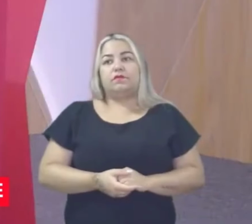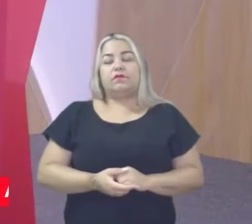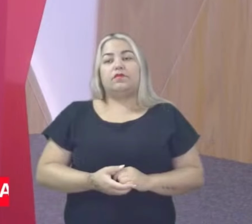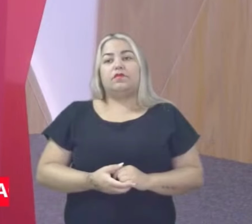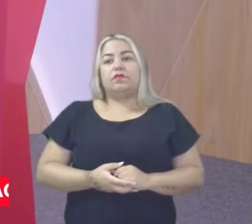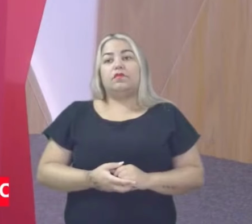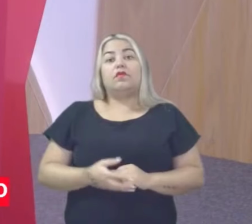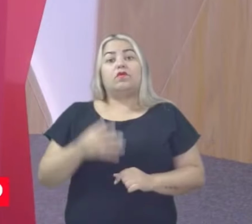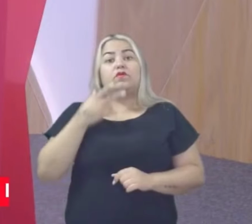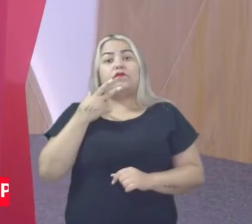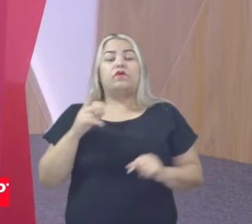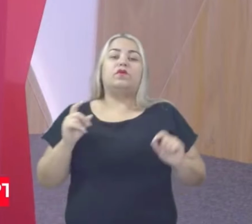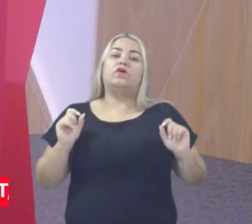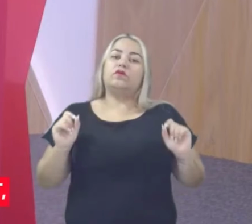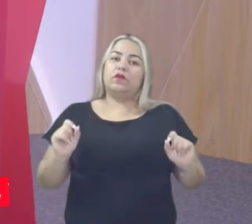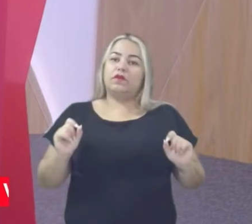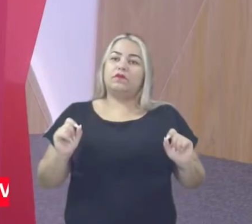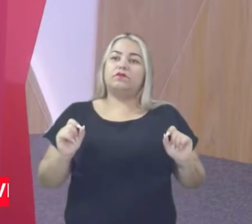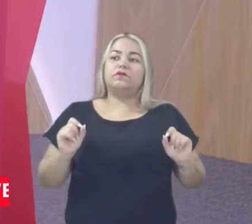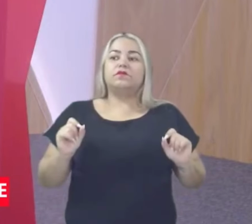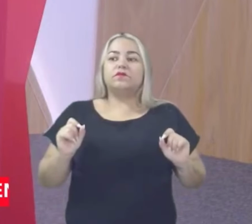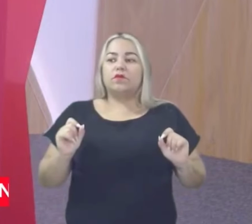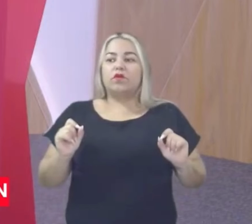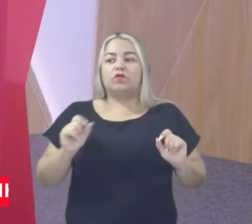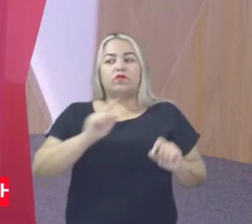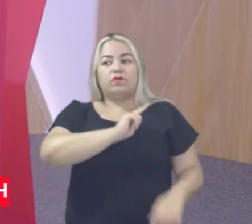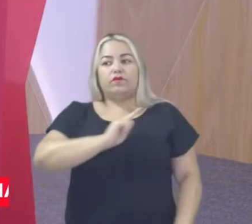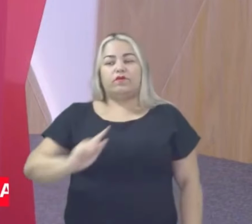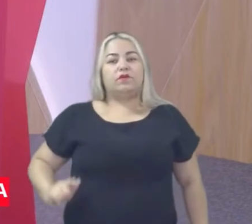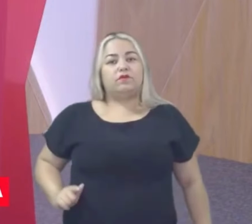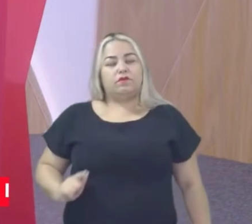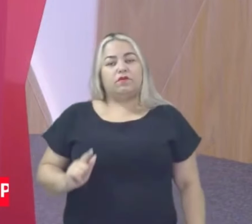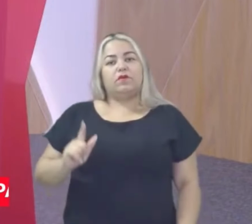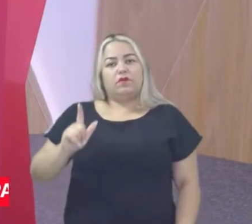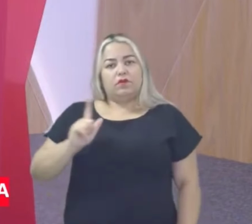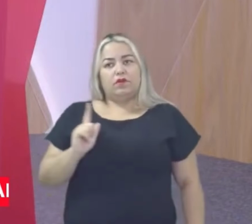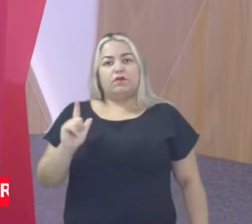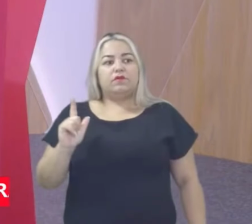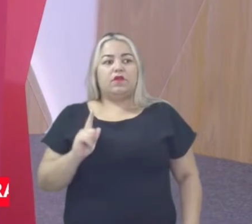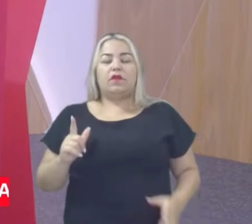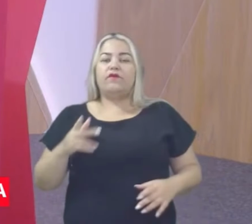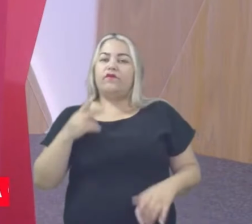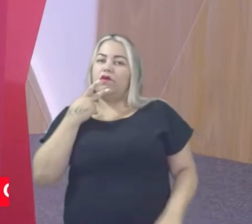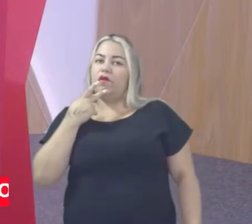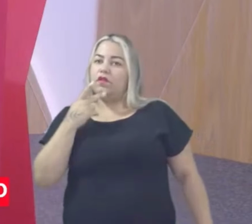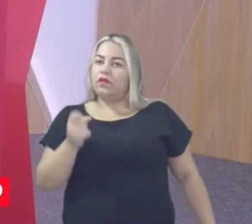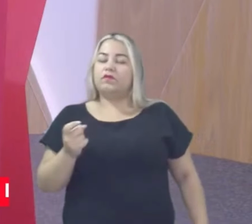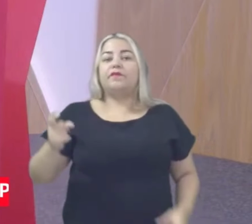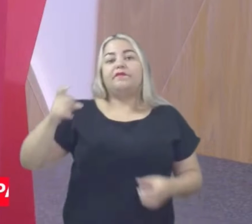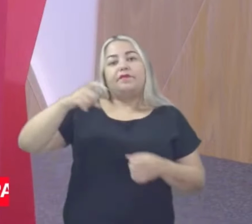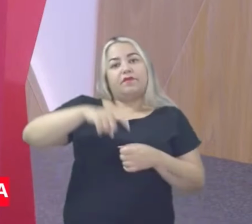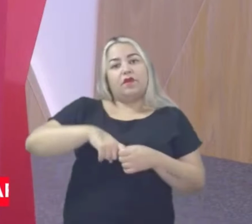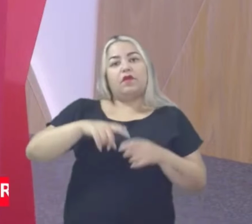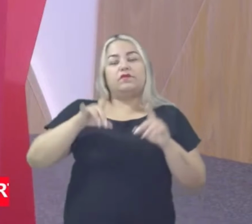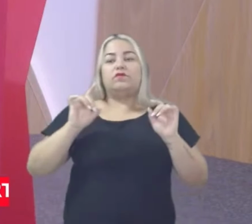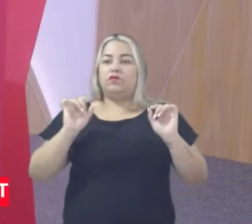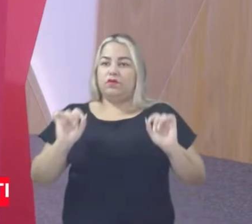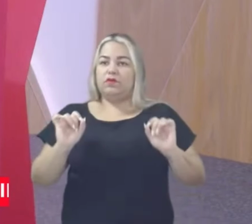acabou mencionando essa questão aí do governador ter admitido e voltado atrás nessa questão